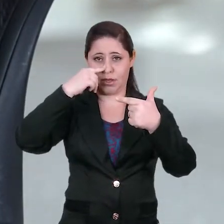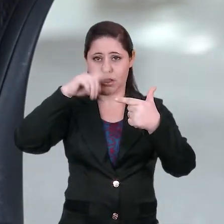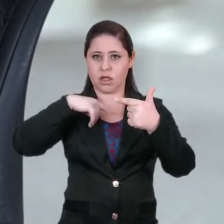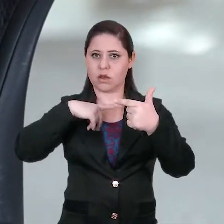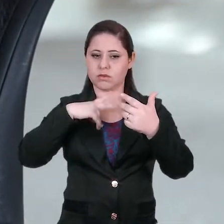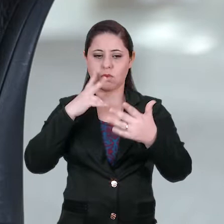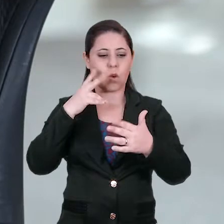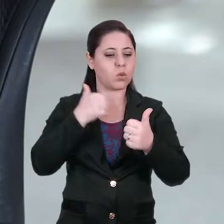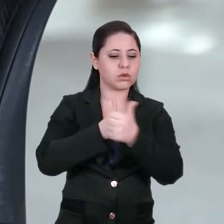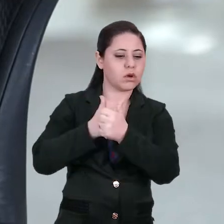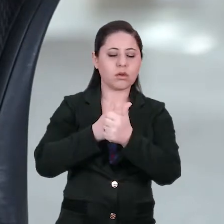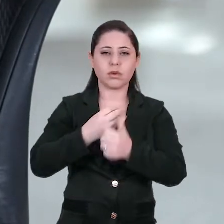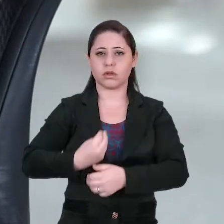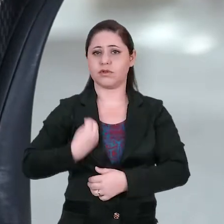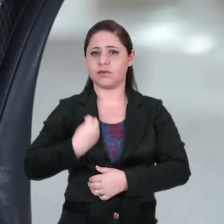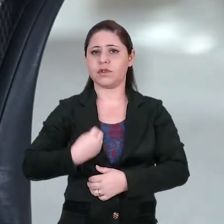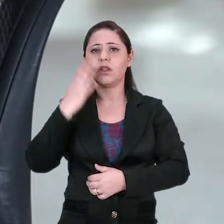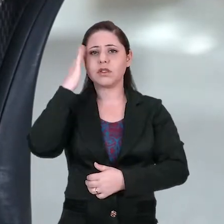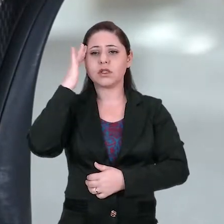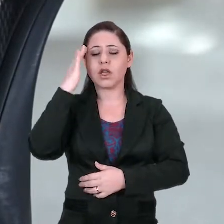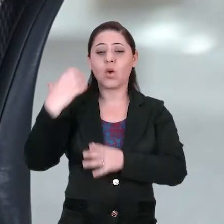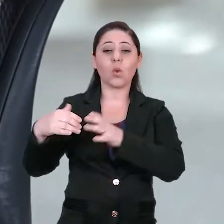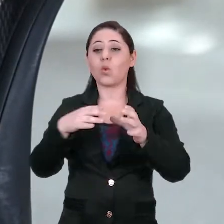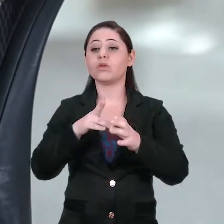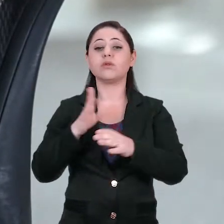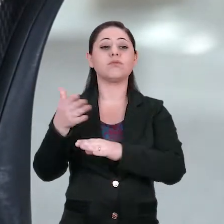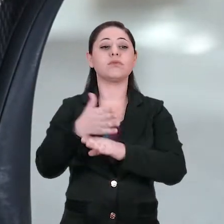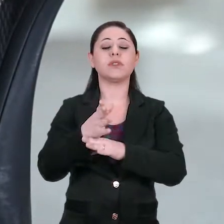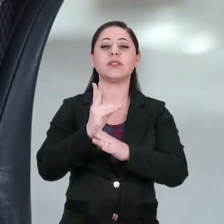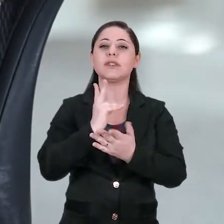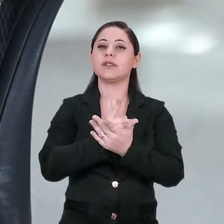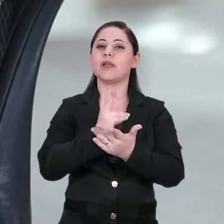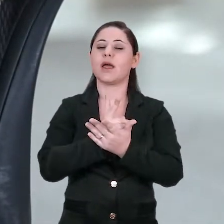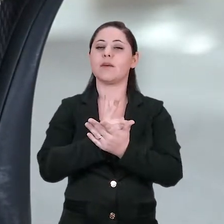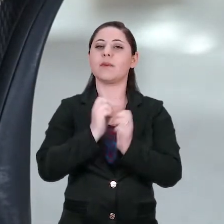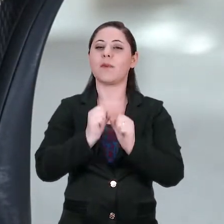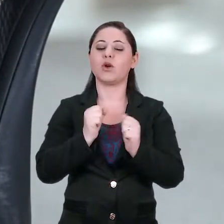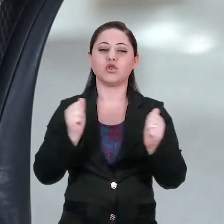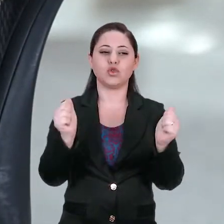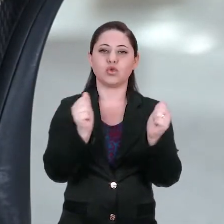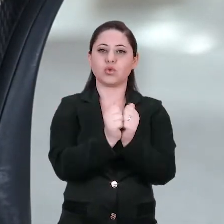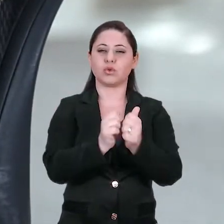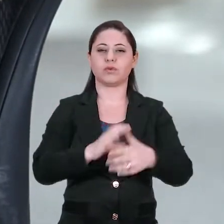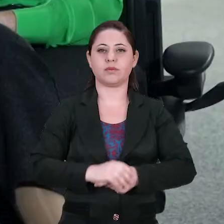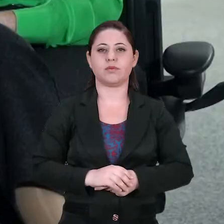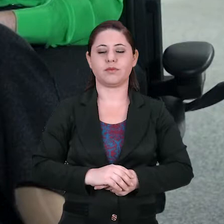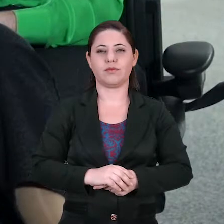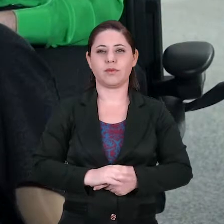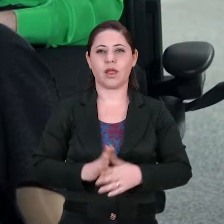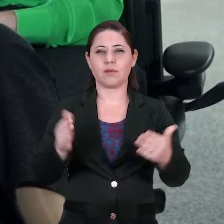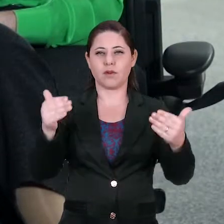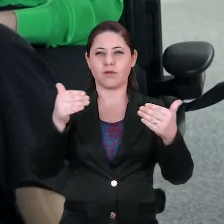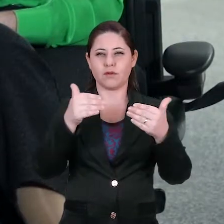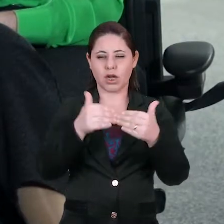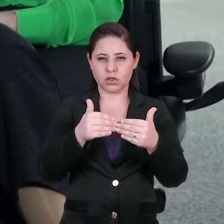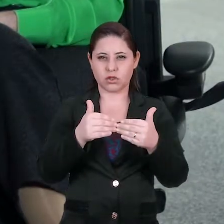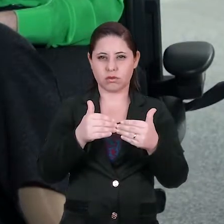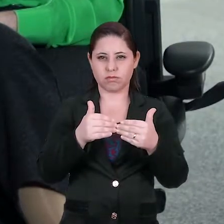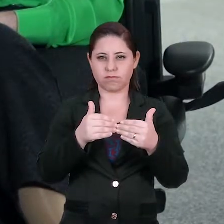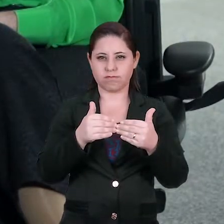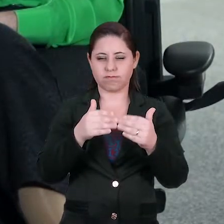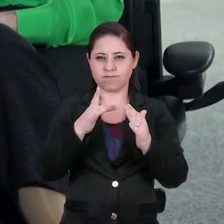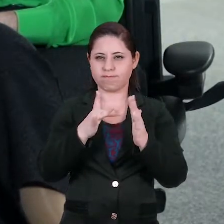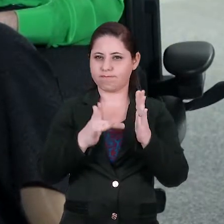mãe. E eu faço questão, acompanho a vida deles, sei por onde andam e sempre que posso estou junto. Para a gente ir fechando, é um